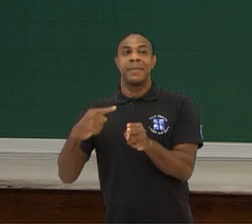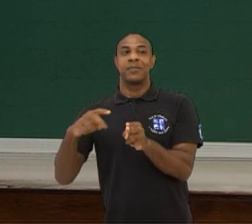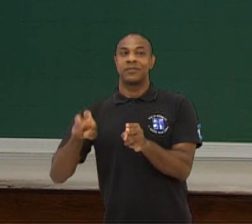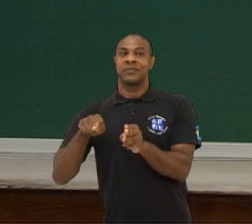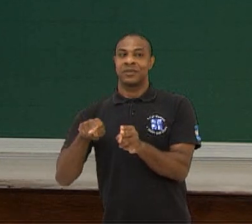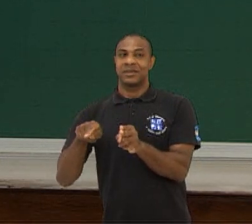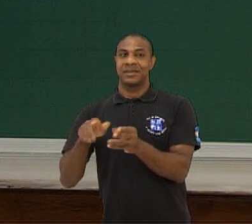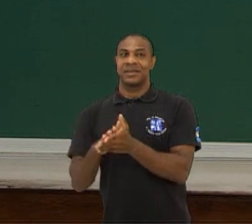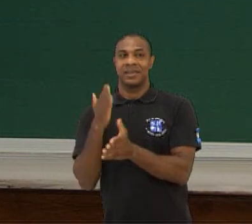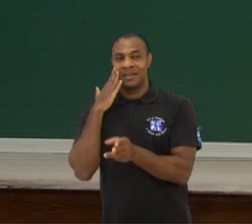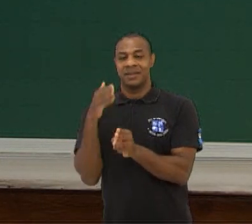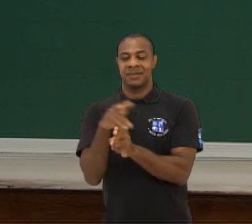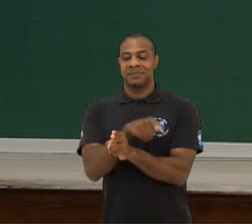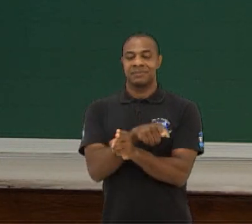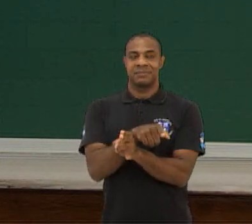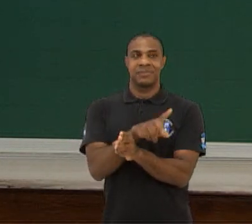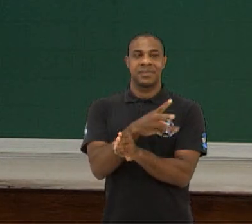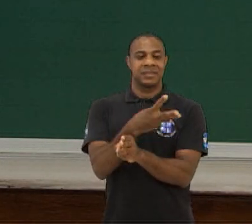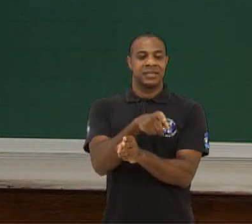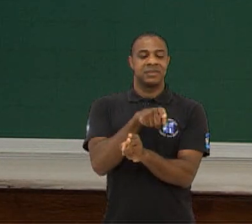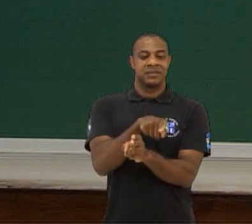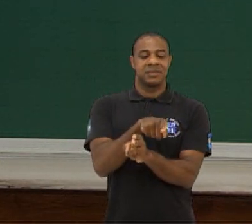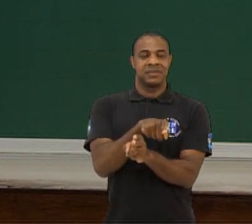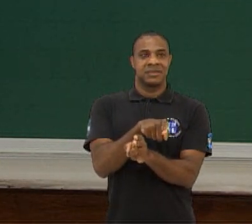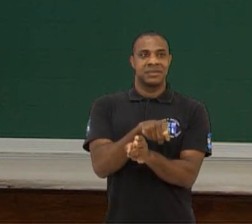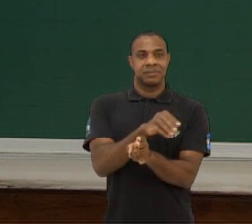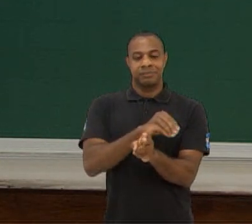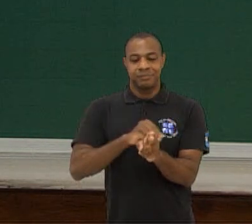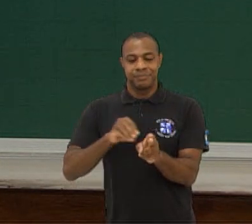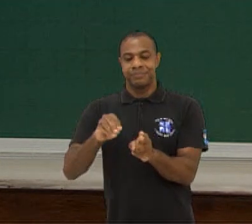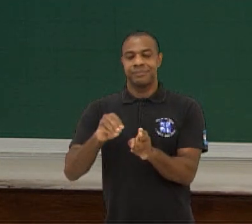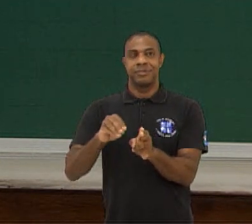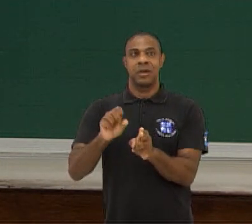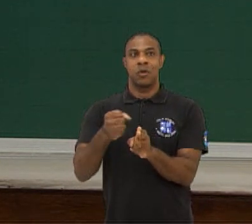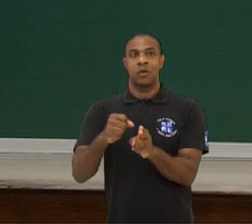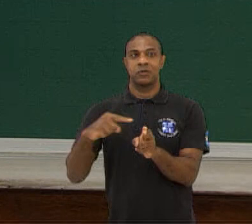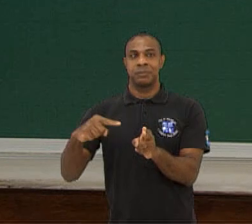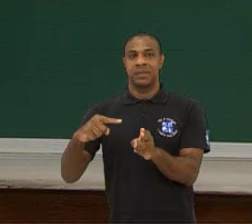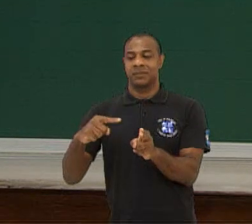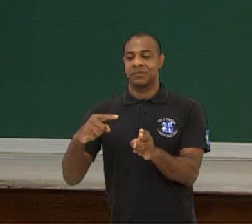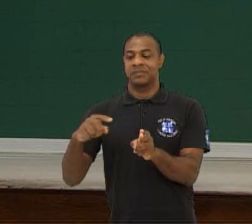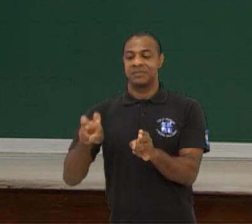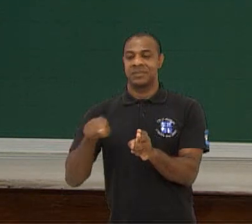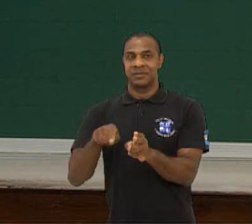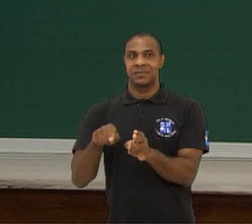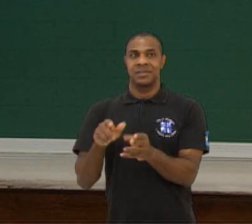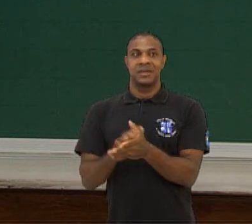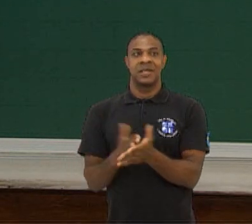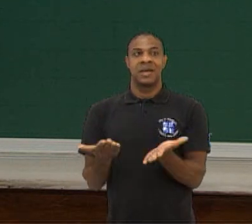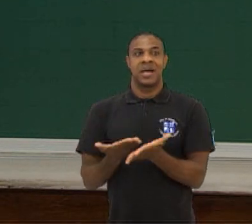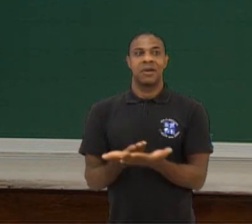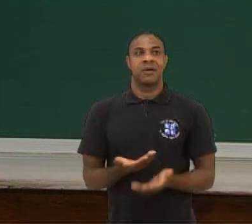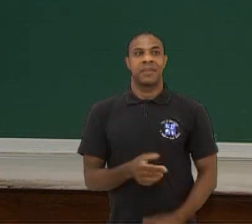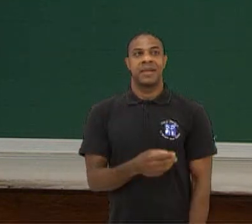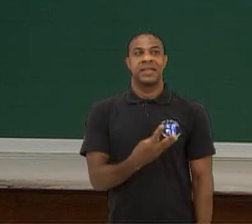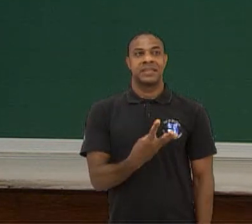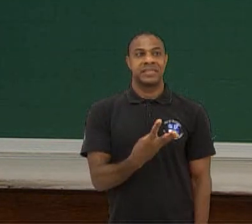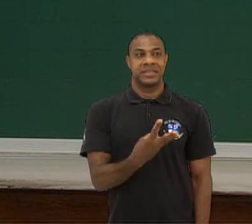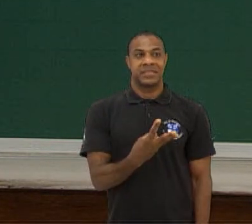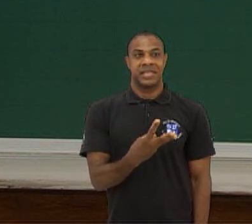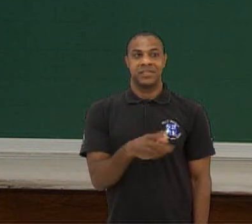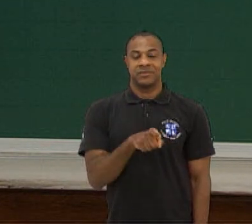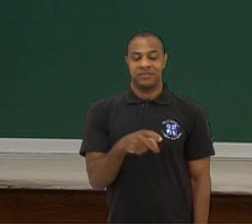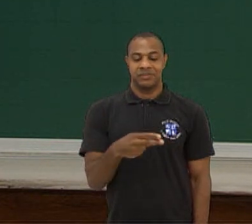3. Só que aqui está 3x, e o meu objetivo é achar 1x. Então, estou multiplicando por 3, o inverso é dividir